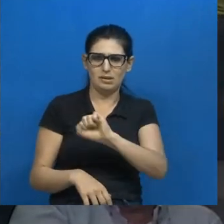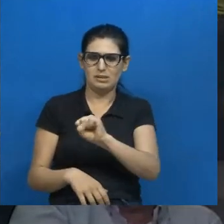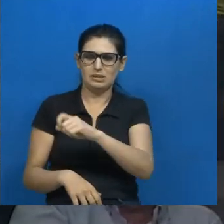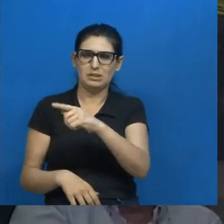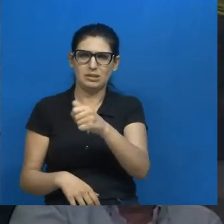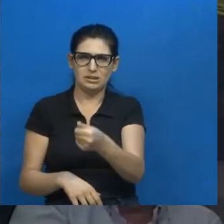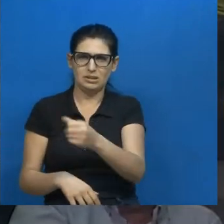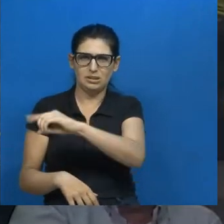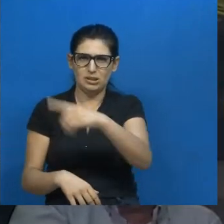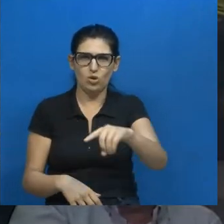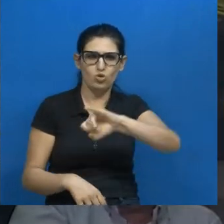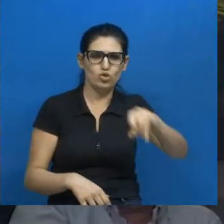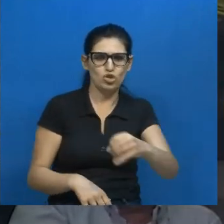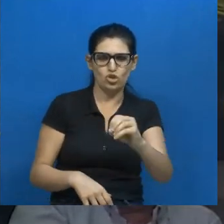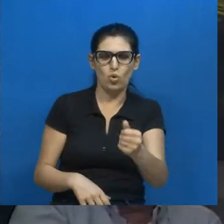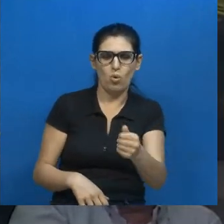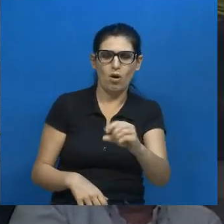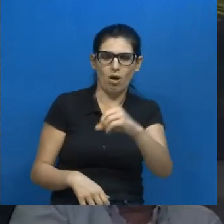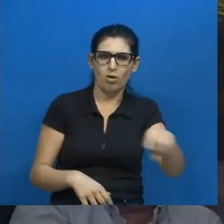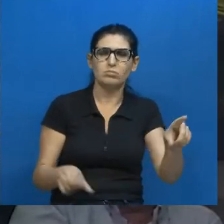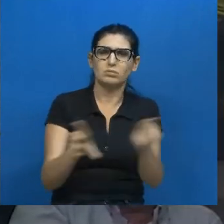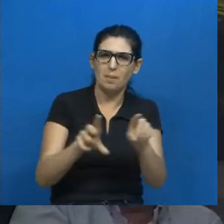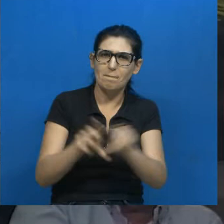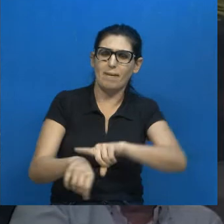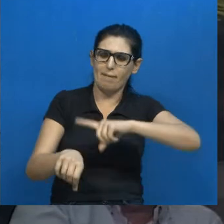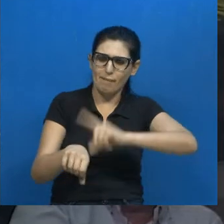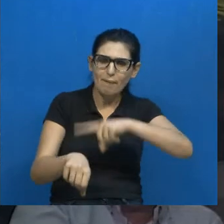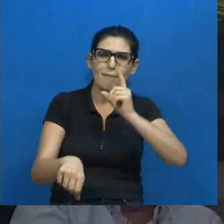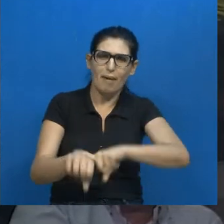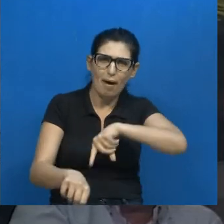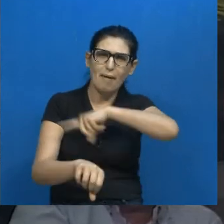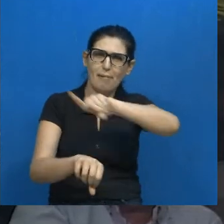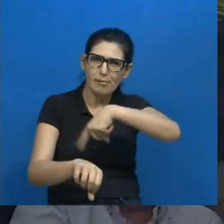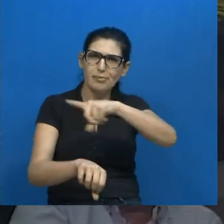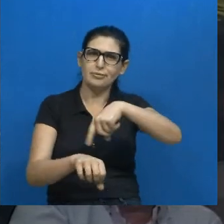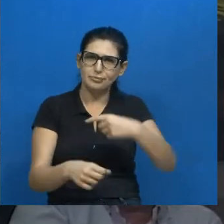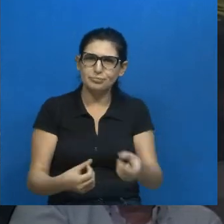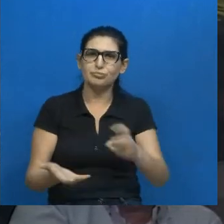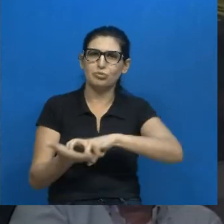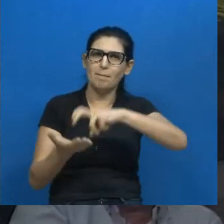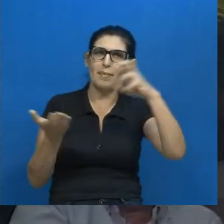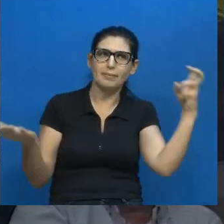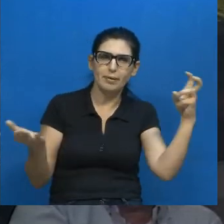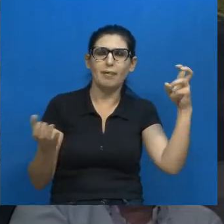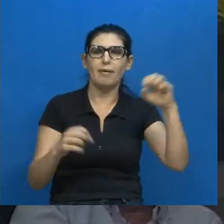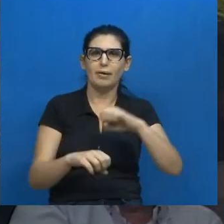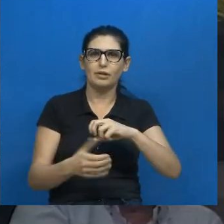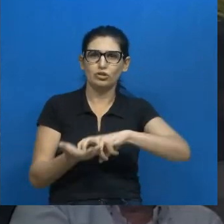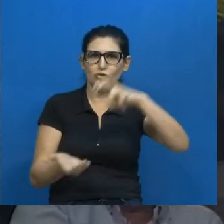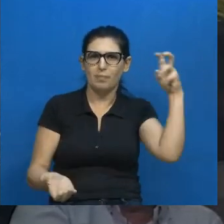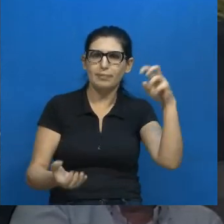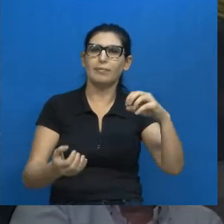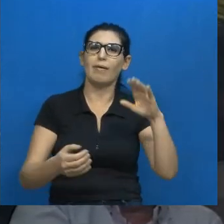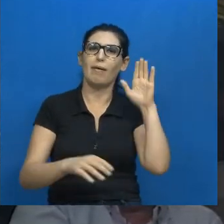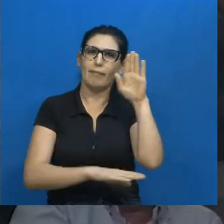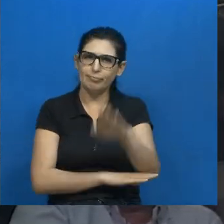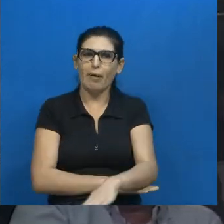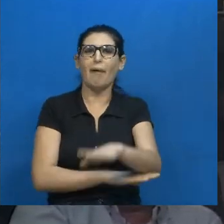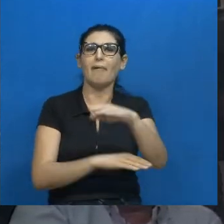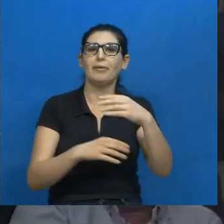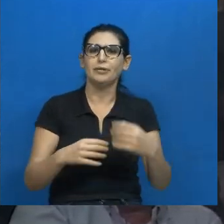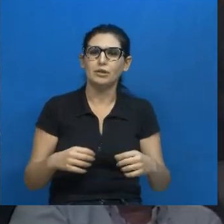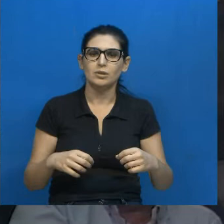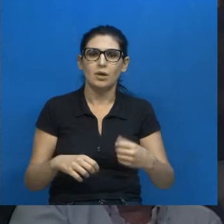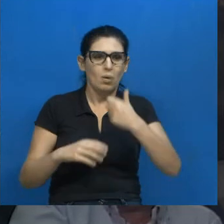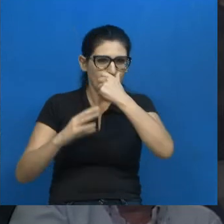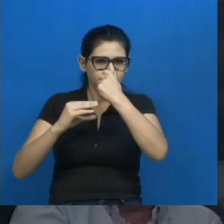João, também constato vários horários, e até mesmo durante o dia, horários que o ônibus desce cheio. Tá? Então, a